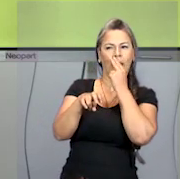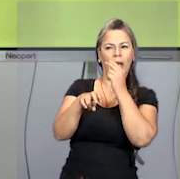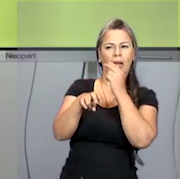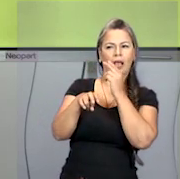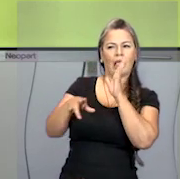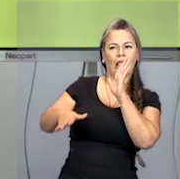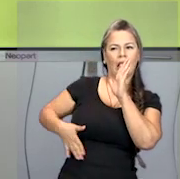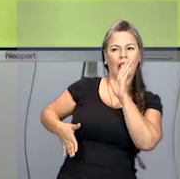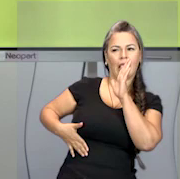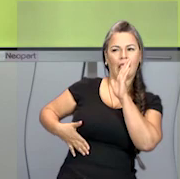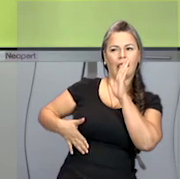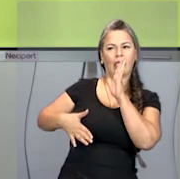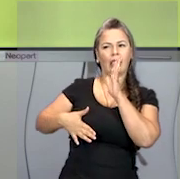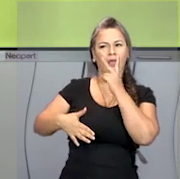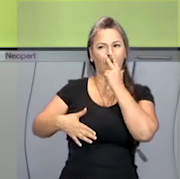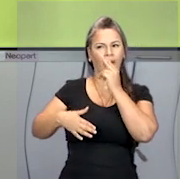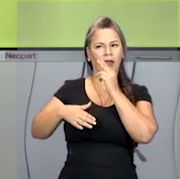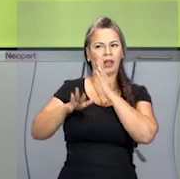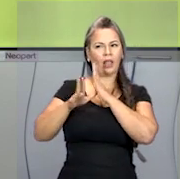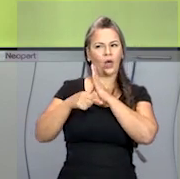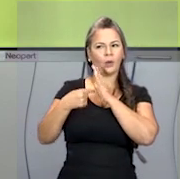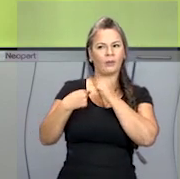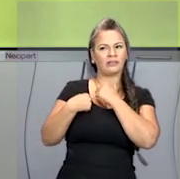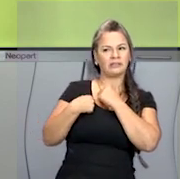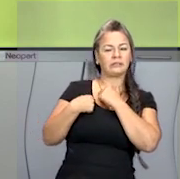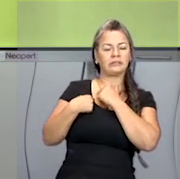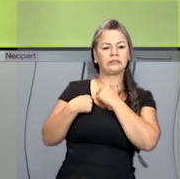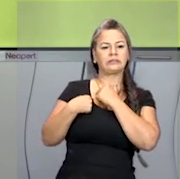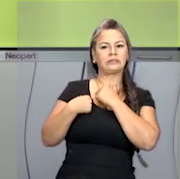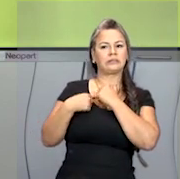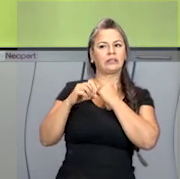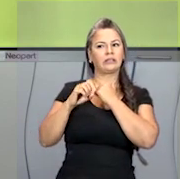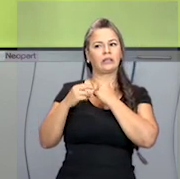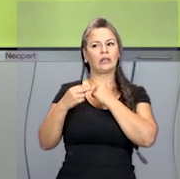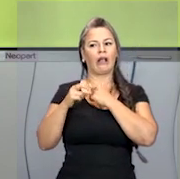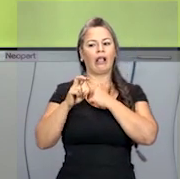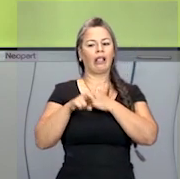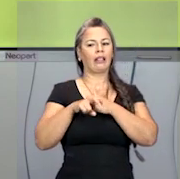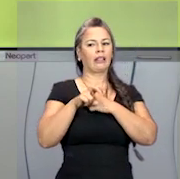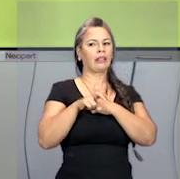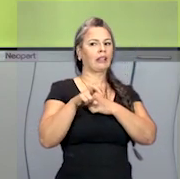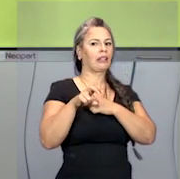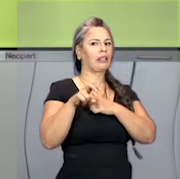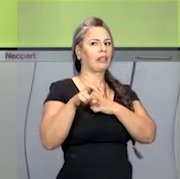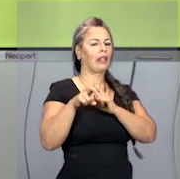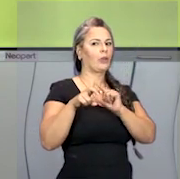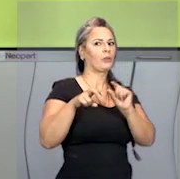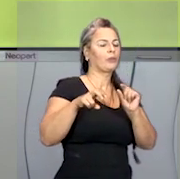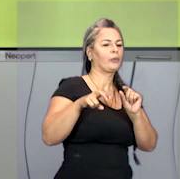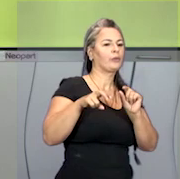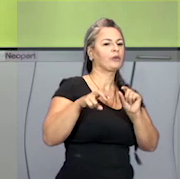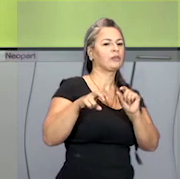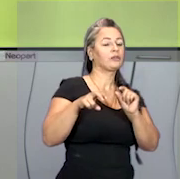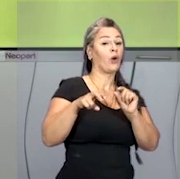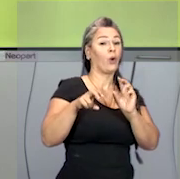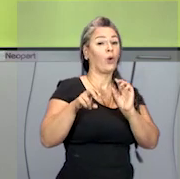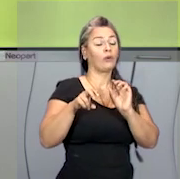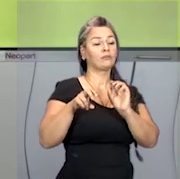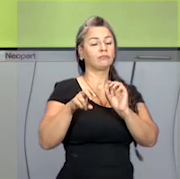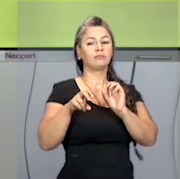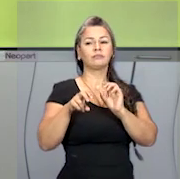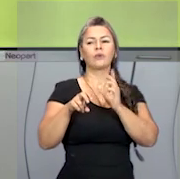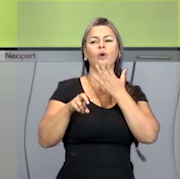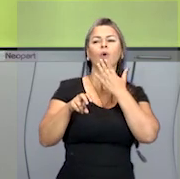aquela pessoa vai me furtar, vai me matar se eu passar por ela? Que características físicas aquela pessoa